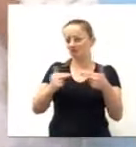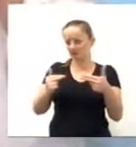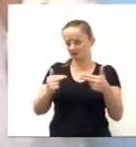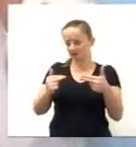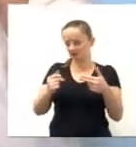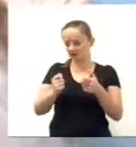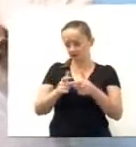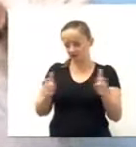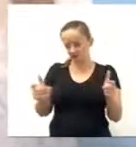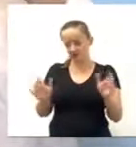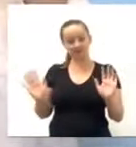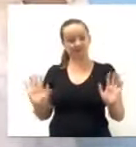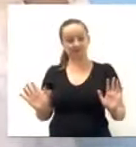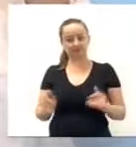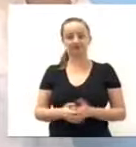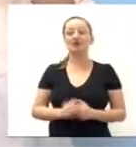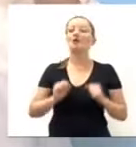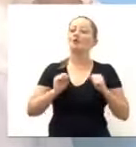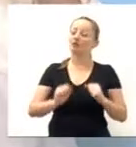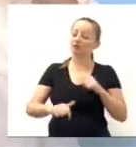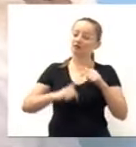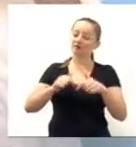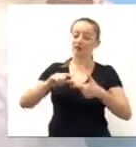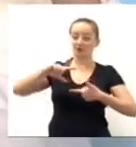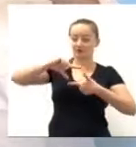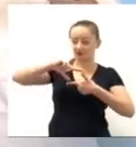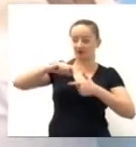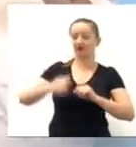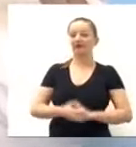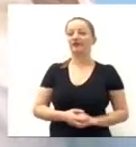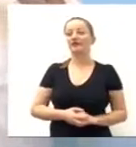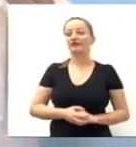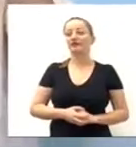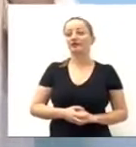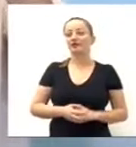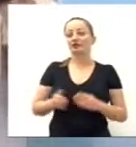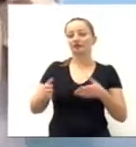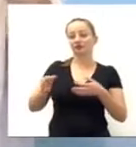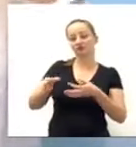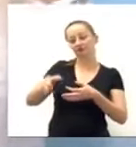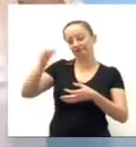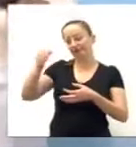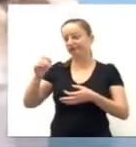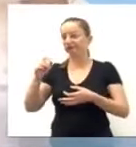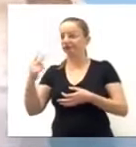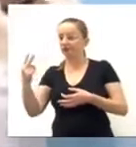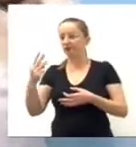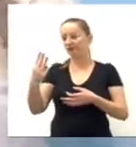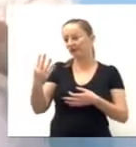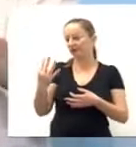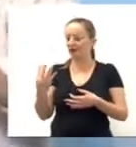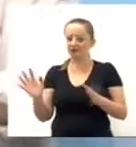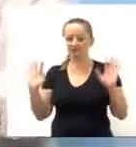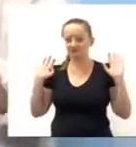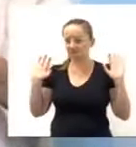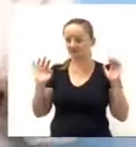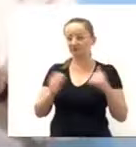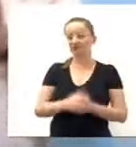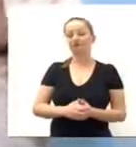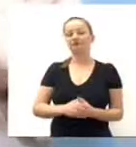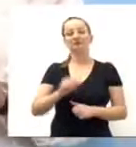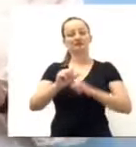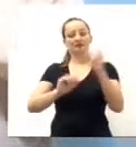posso trabalhar com um quadrado, com uma medida de lado 2, 3, 4. Não vai